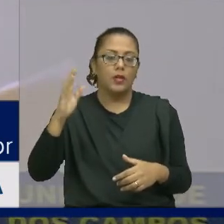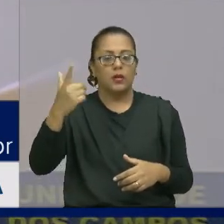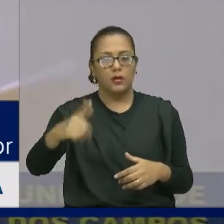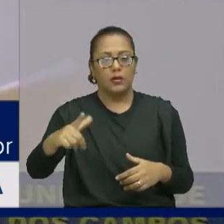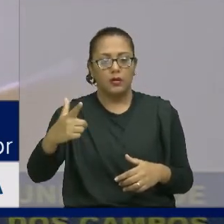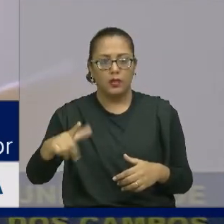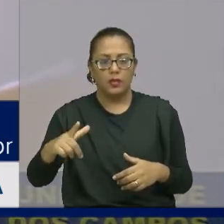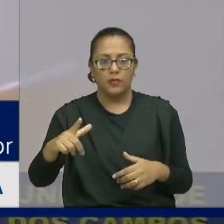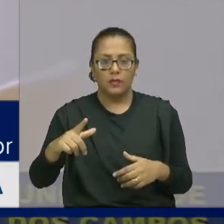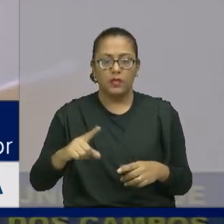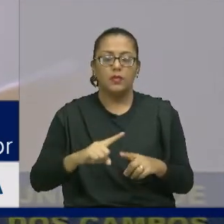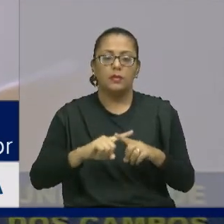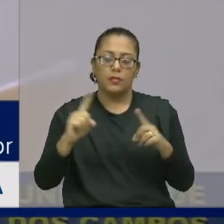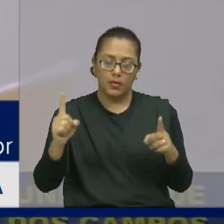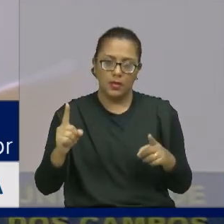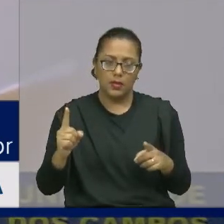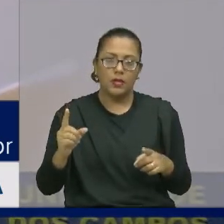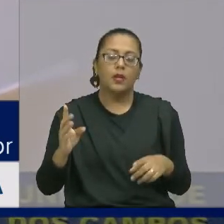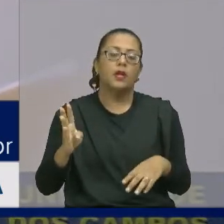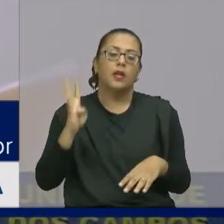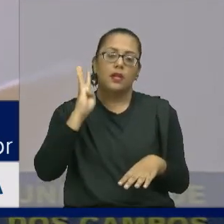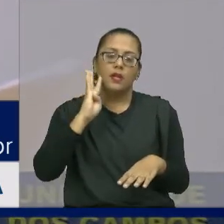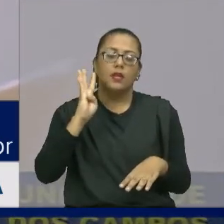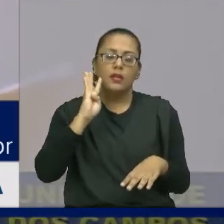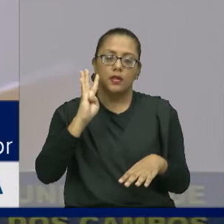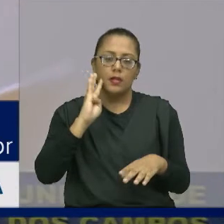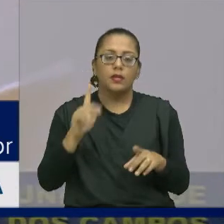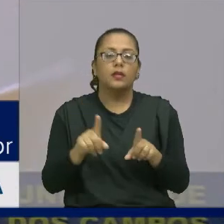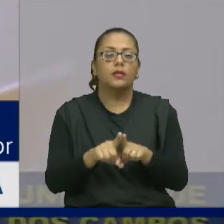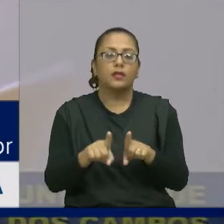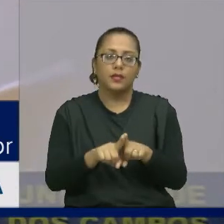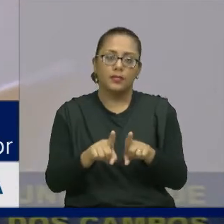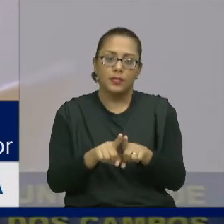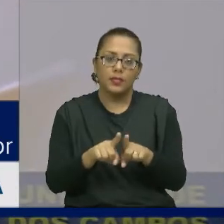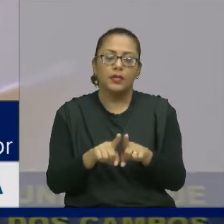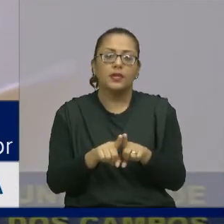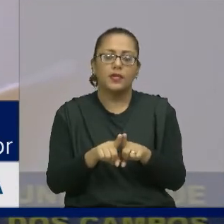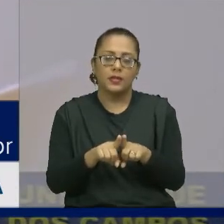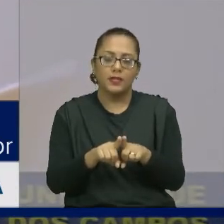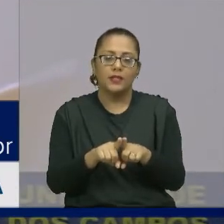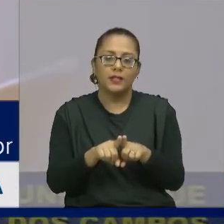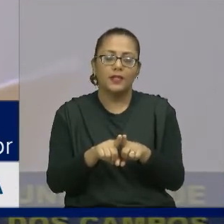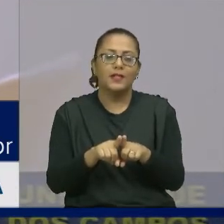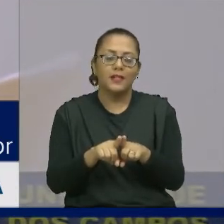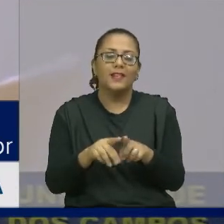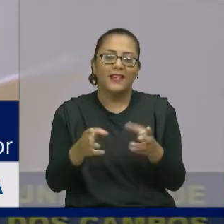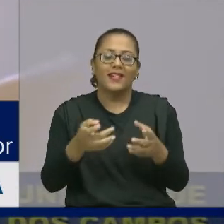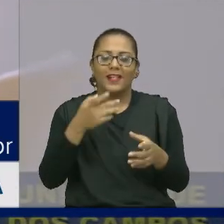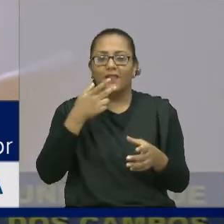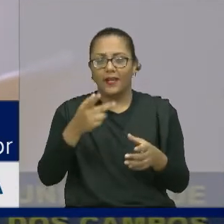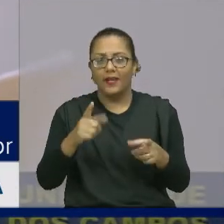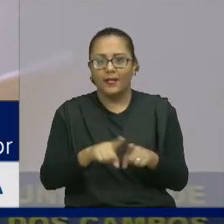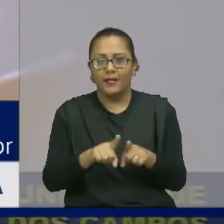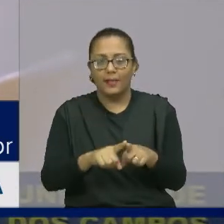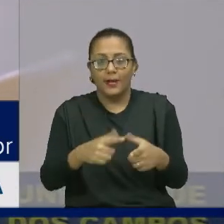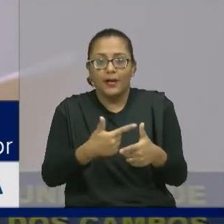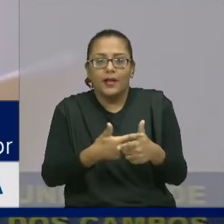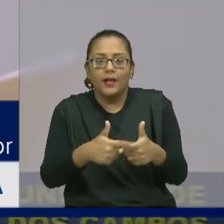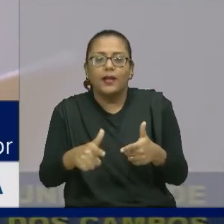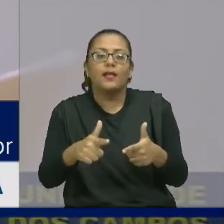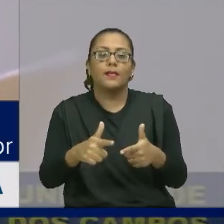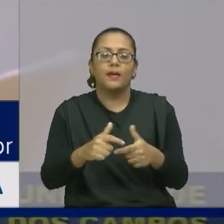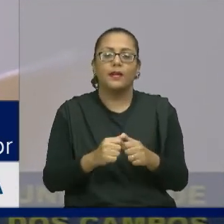é acho que é uma conquista da cidade, também sobre o São José. Eu também até queria falar um pouquinho, né, sobre a trajetória de São